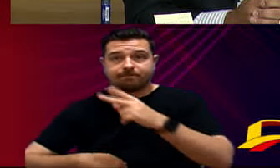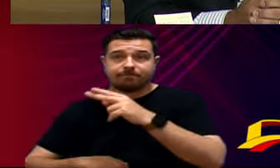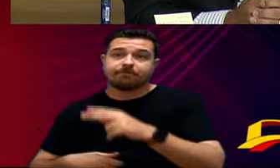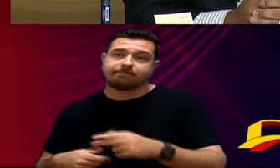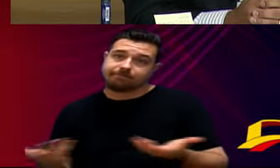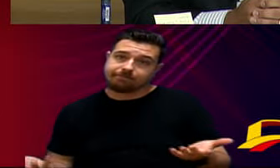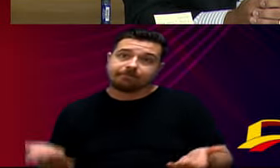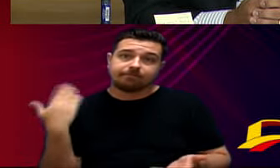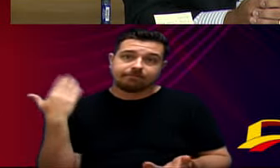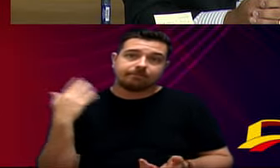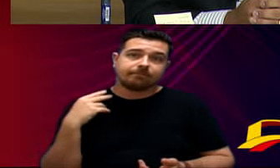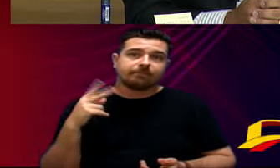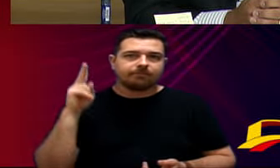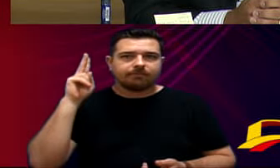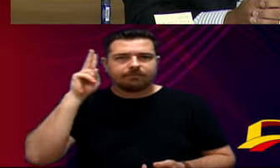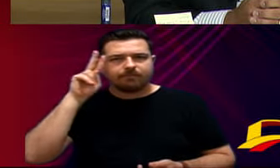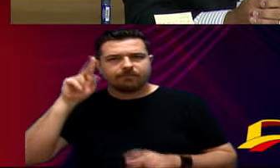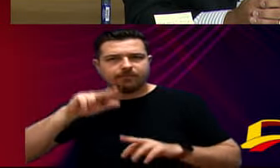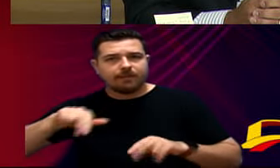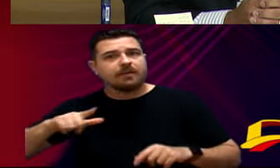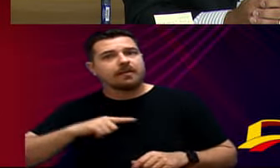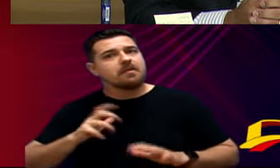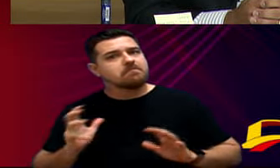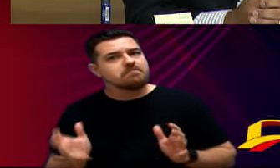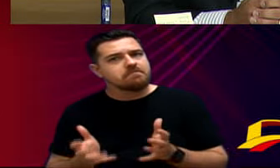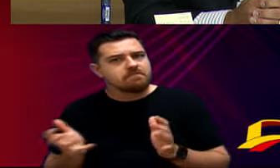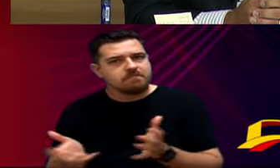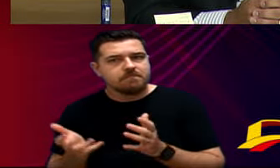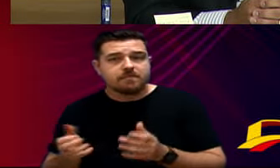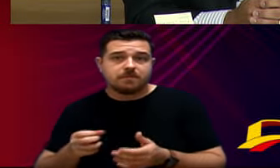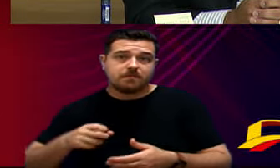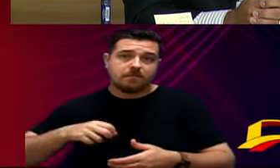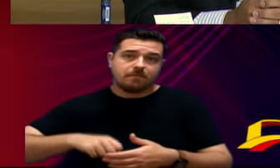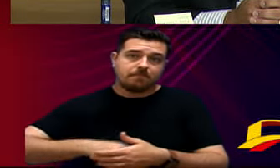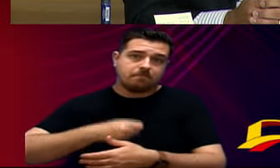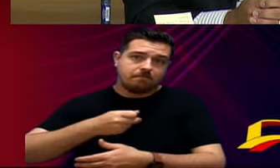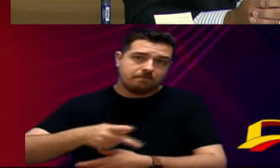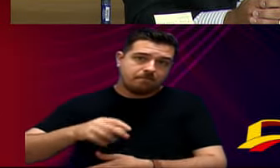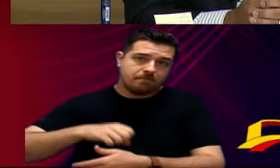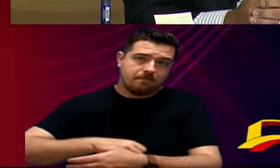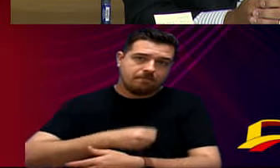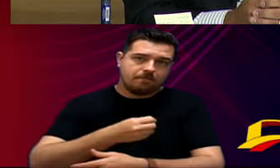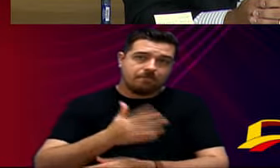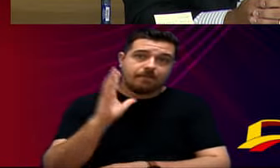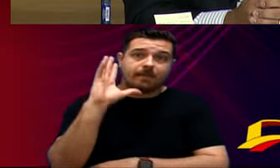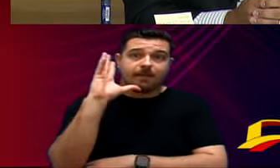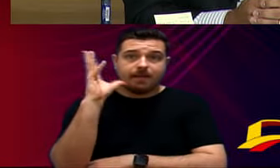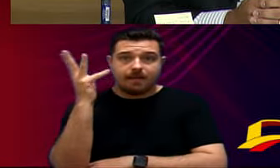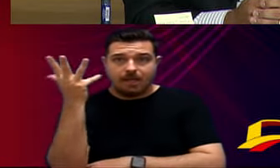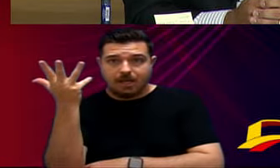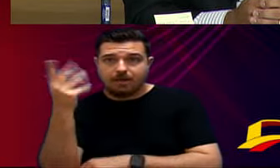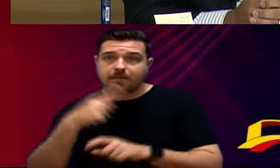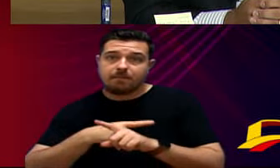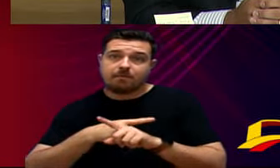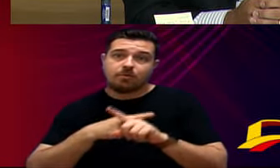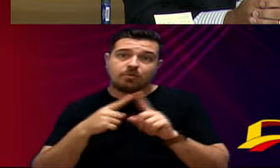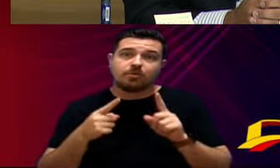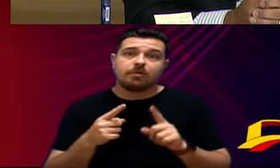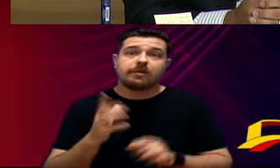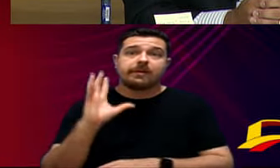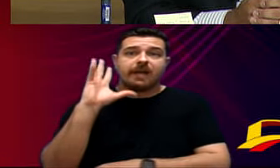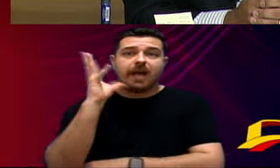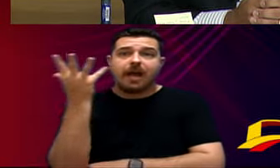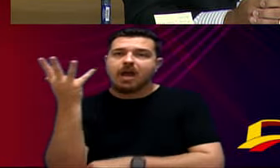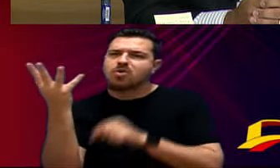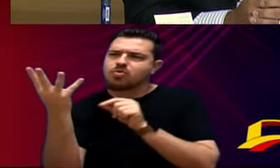histórico anterior que foi feito incentivo de podar de plantar plantil de árvores porém não foi orientado qual seria a muda